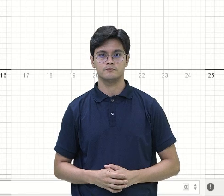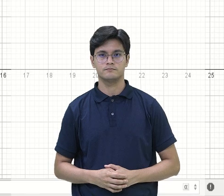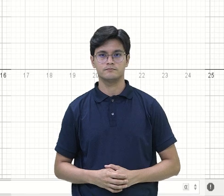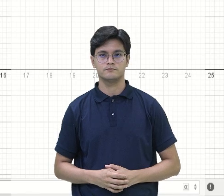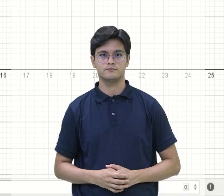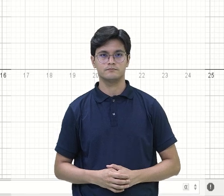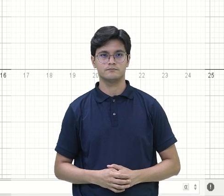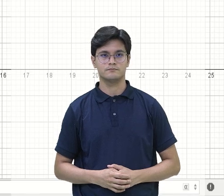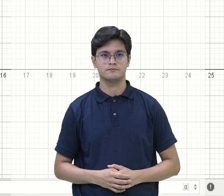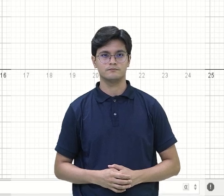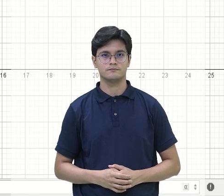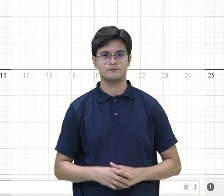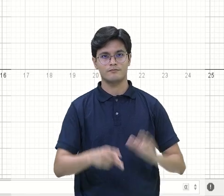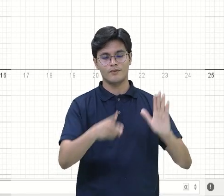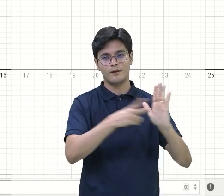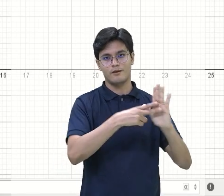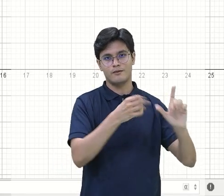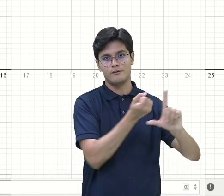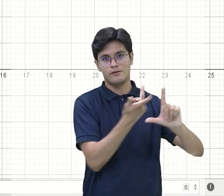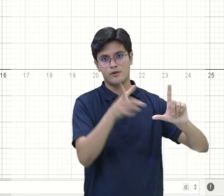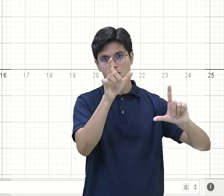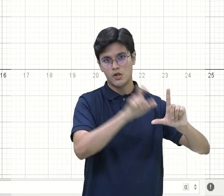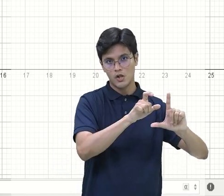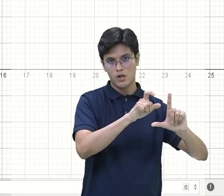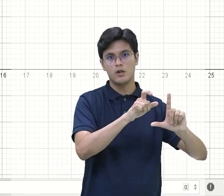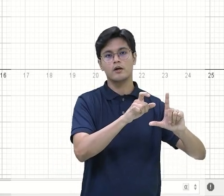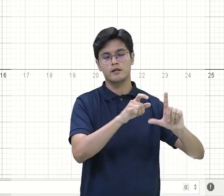de x na base 10.